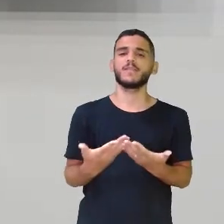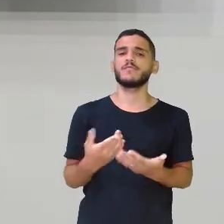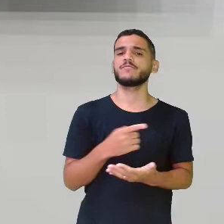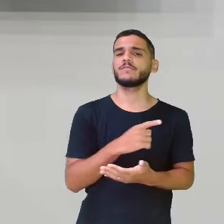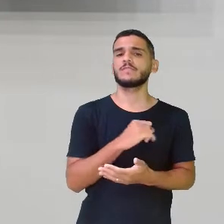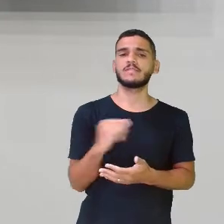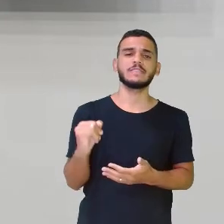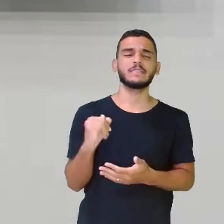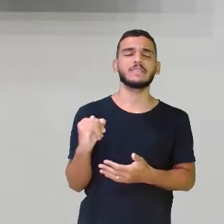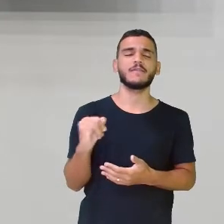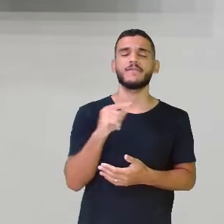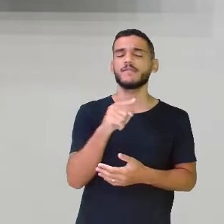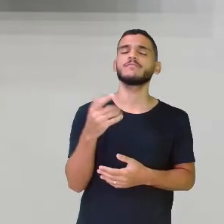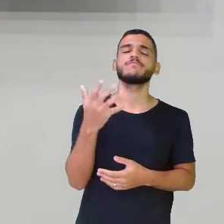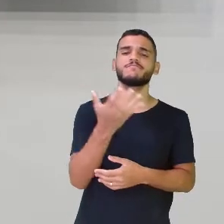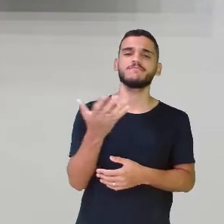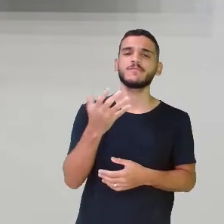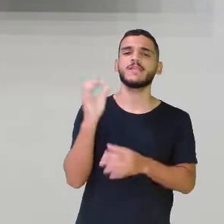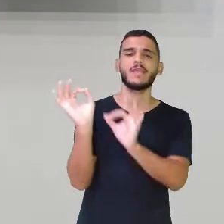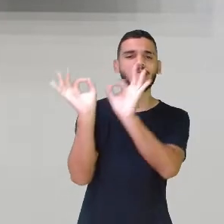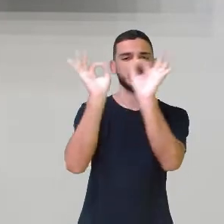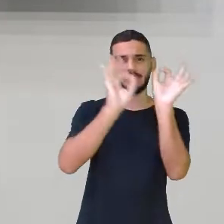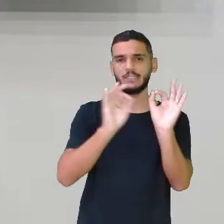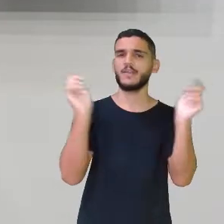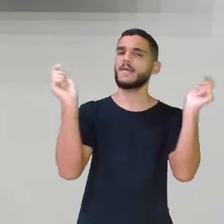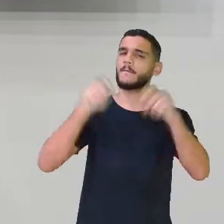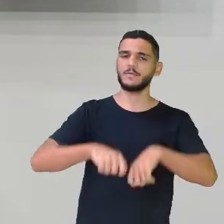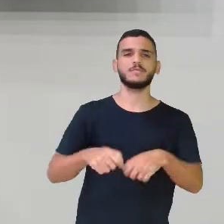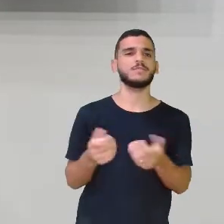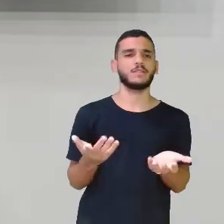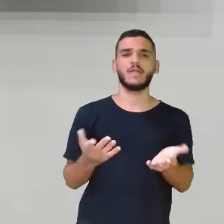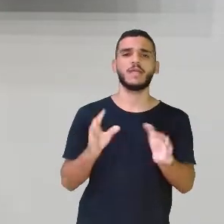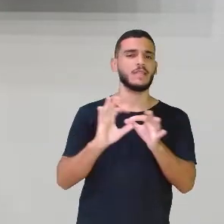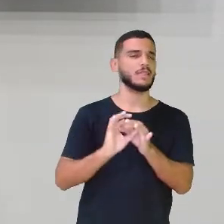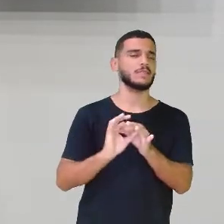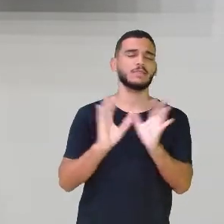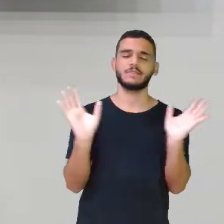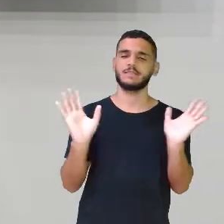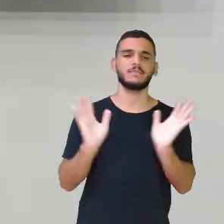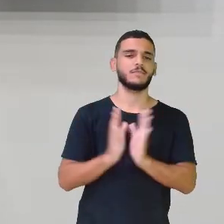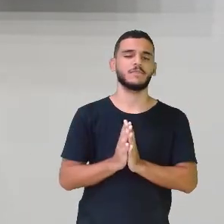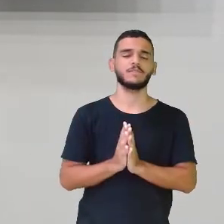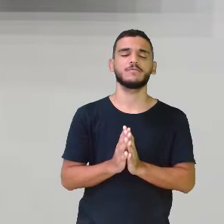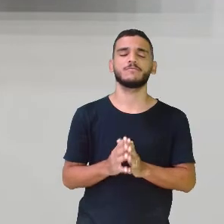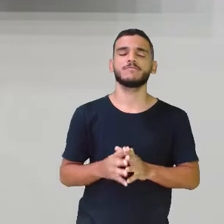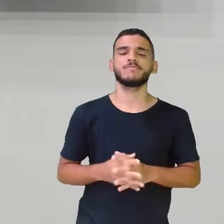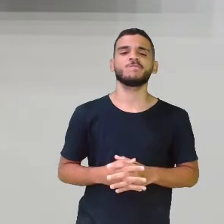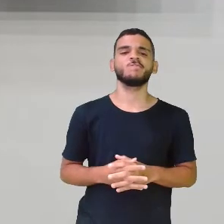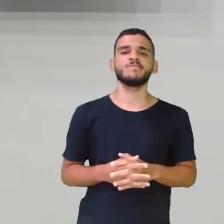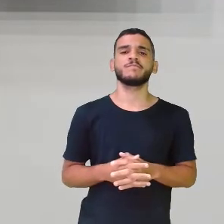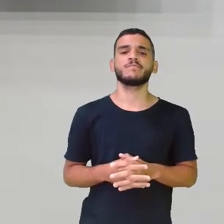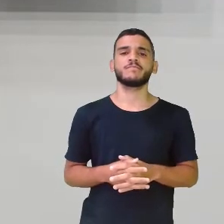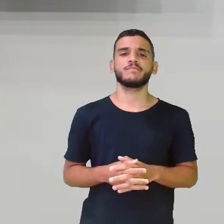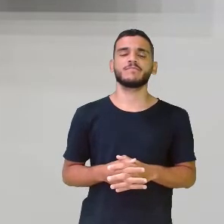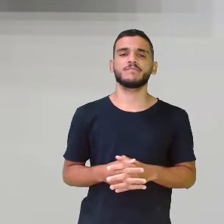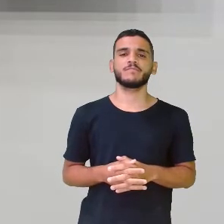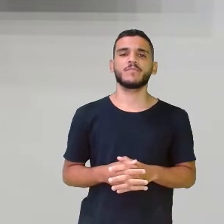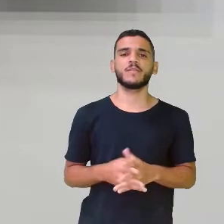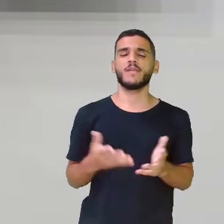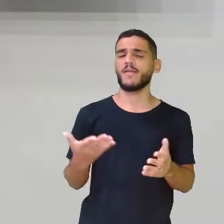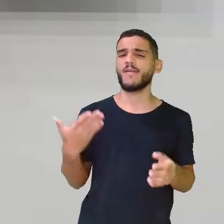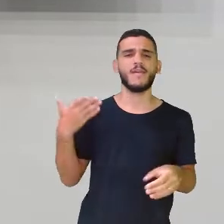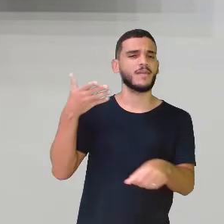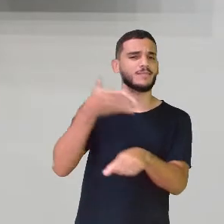comecinho da aula, não teve tempo porque estava fazendo muita tarefa, zero bronca. Vai lá no canal do